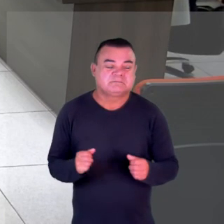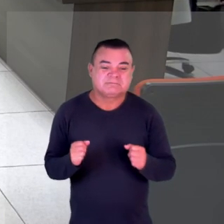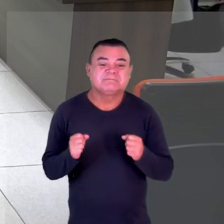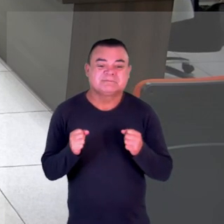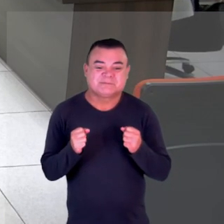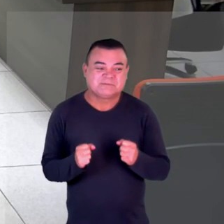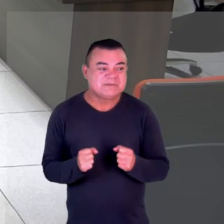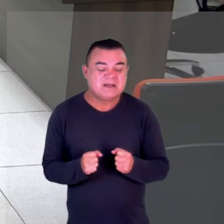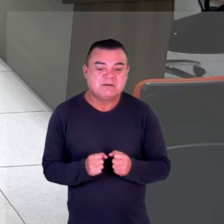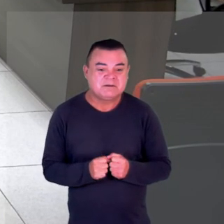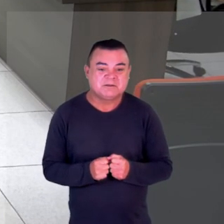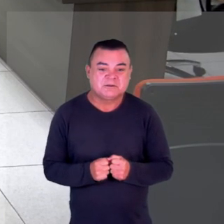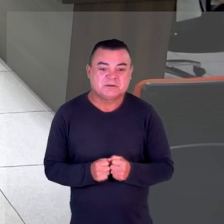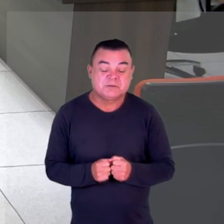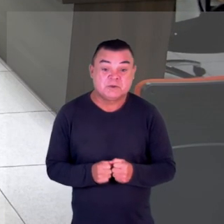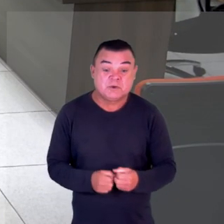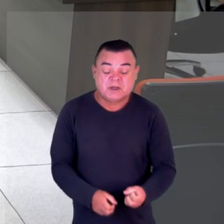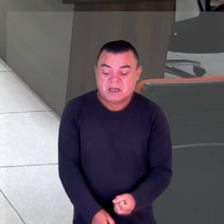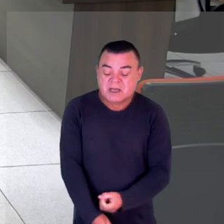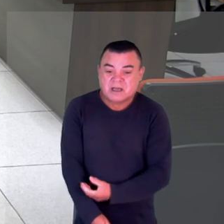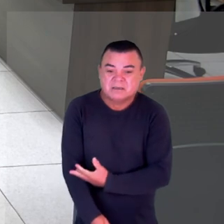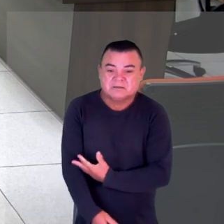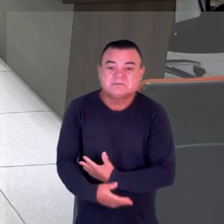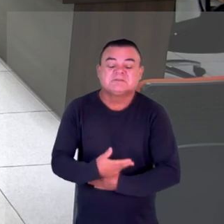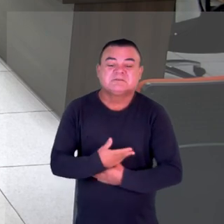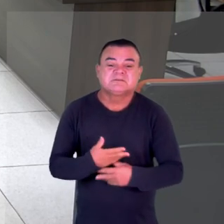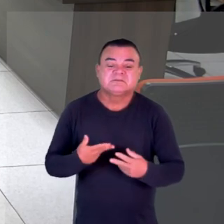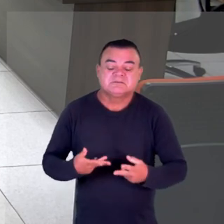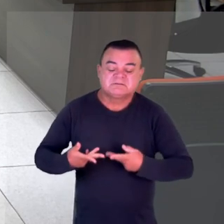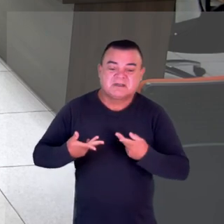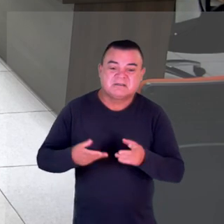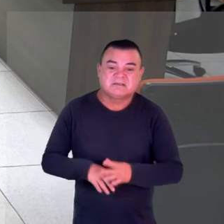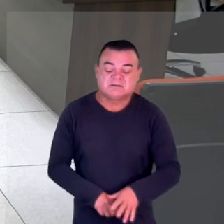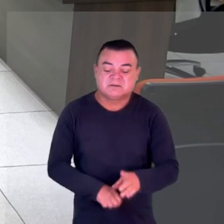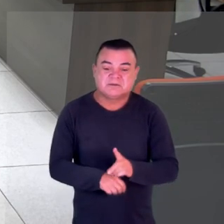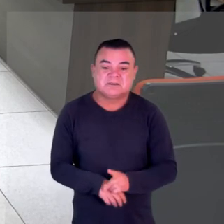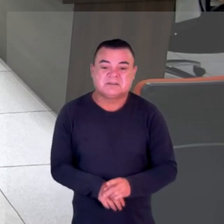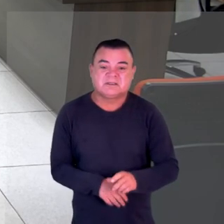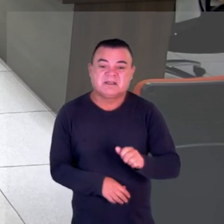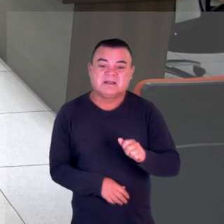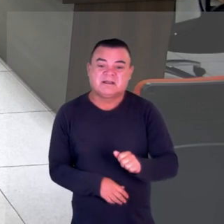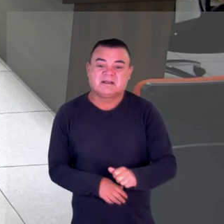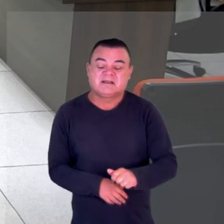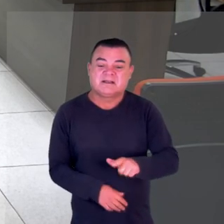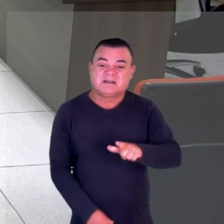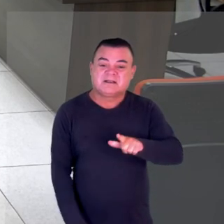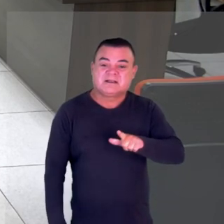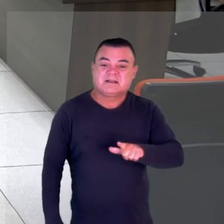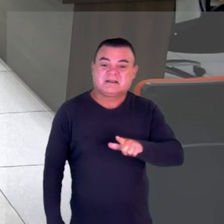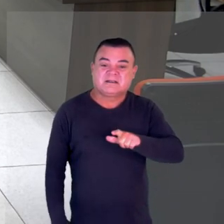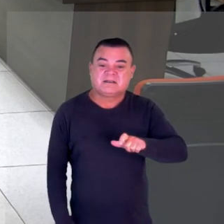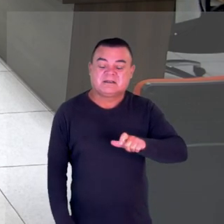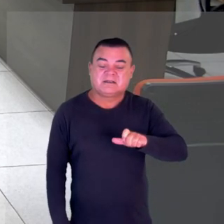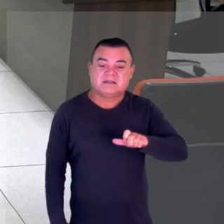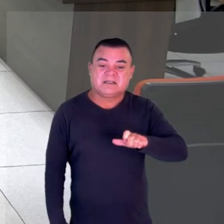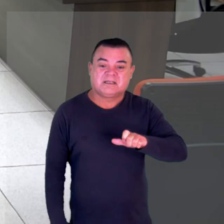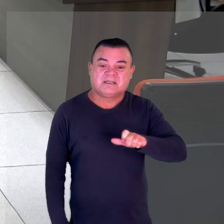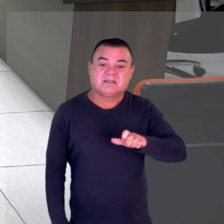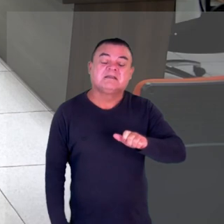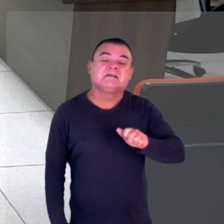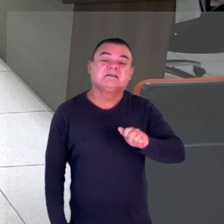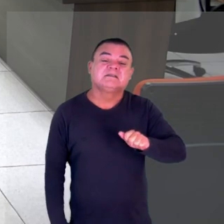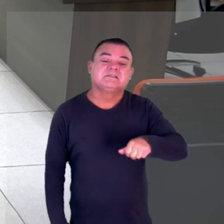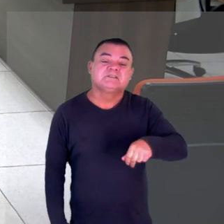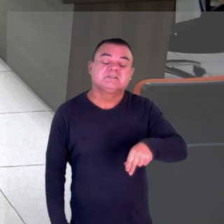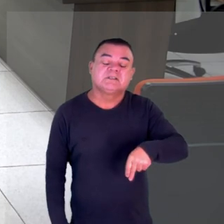da fala da D Alexandra eh a lembrança do nosso querido Dom Mauro né Morelli falecido na